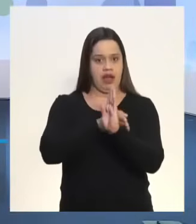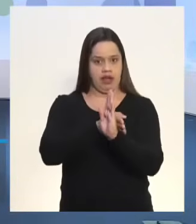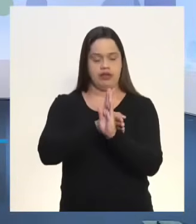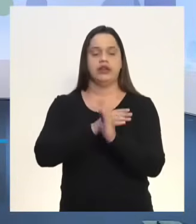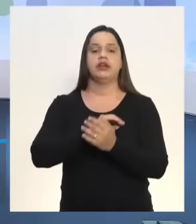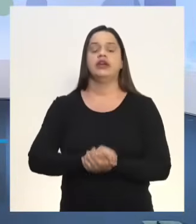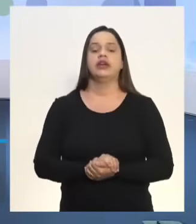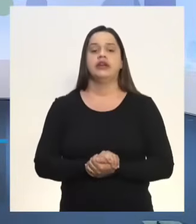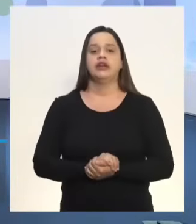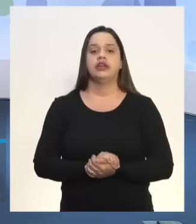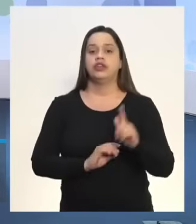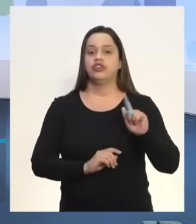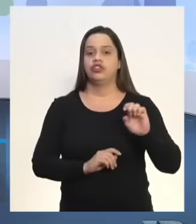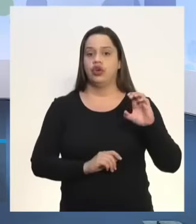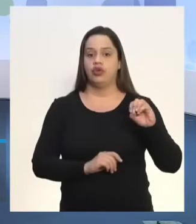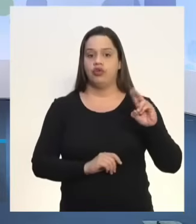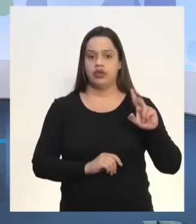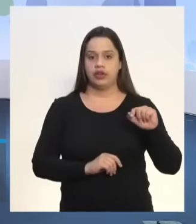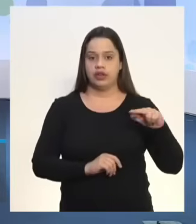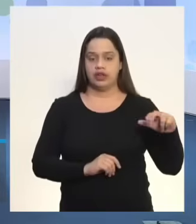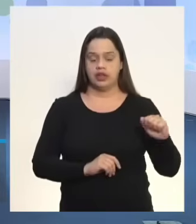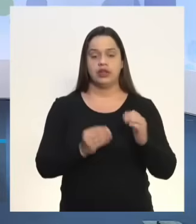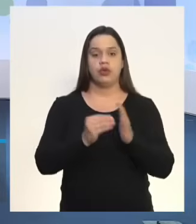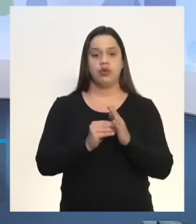Fechado. Giovana também colocou